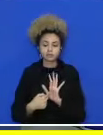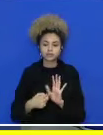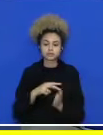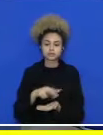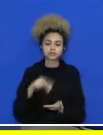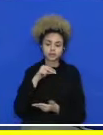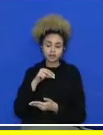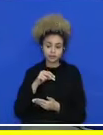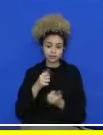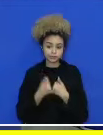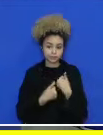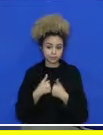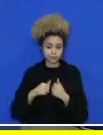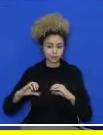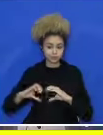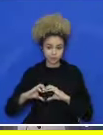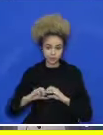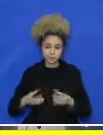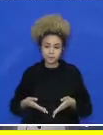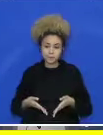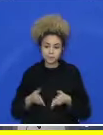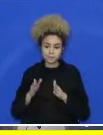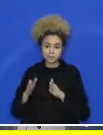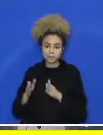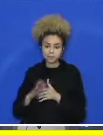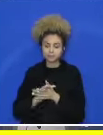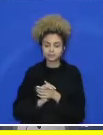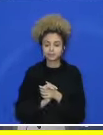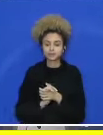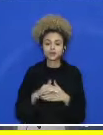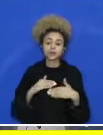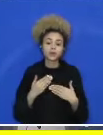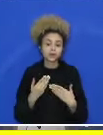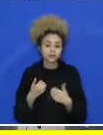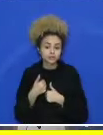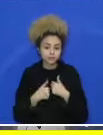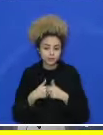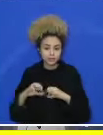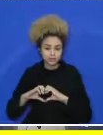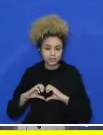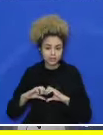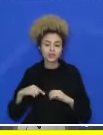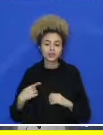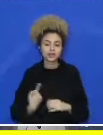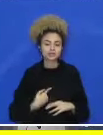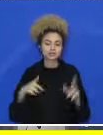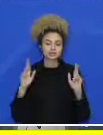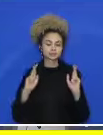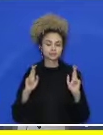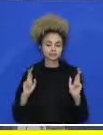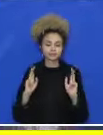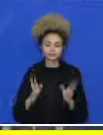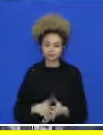sorteio do Time do Coração, bolas posicionadas. Qual é o seu time do coração? Estamos na torcida.